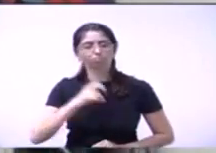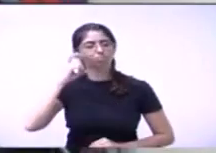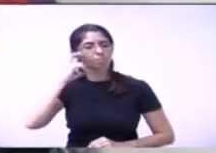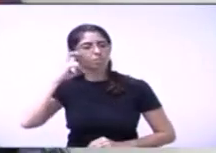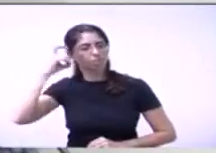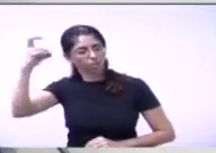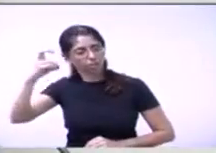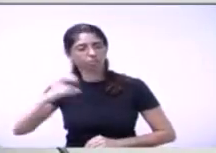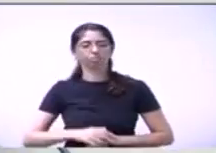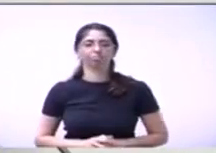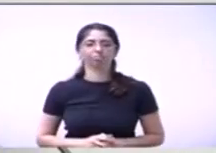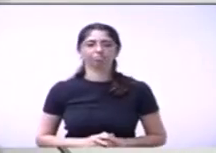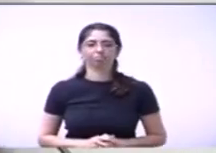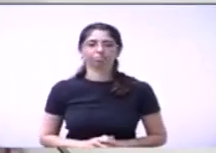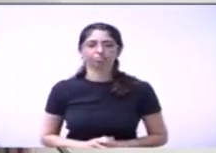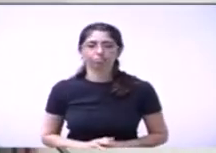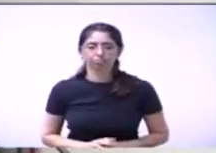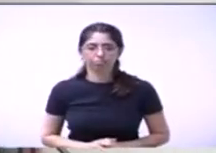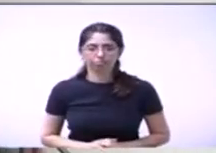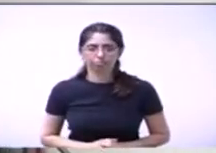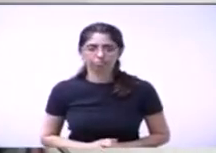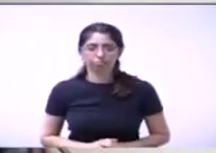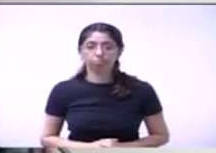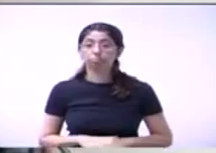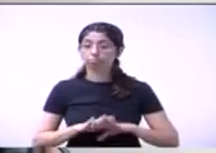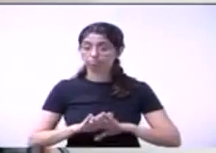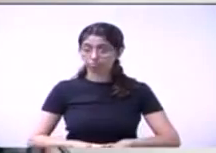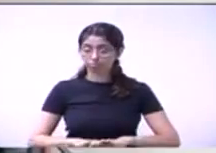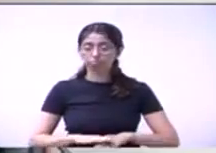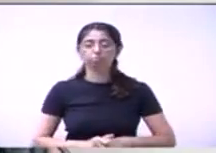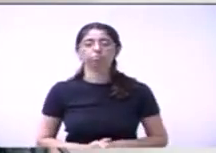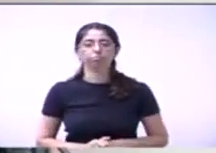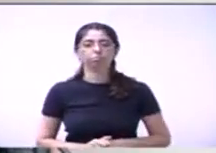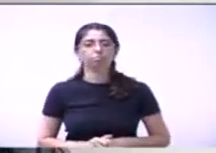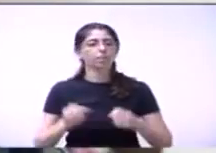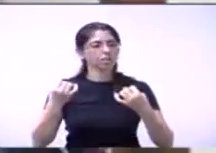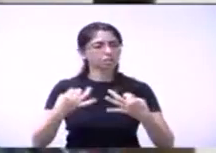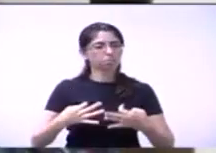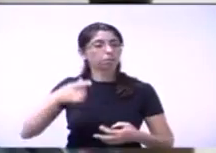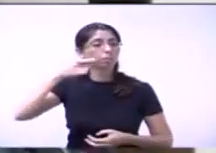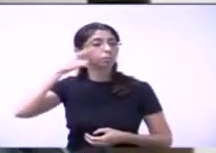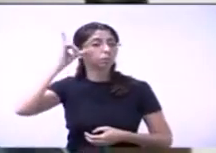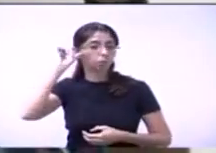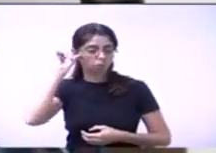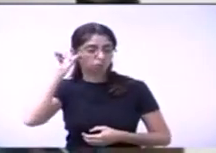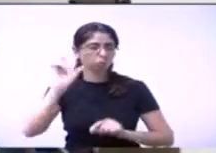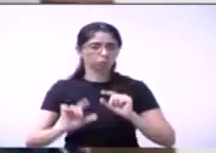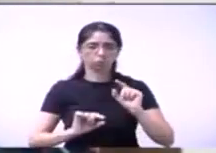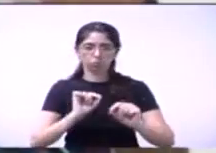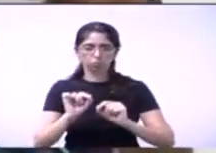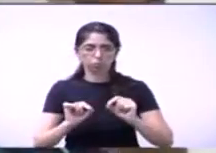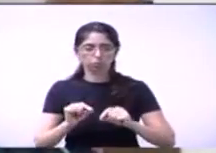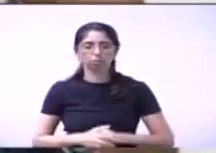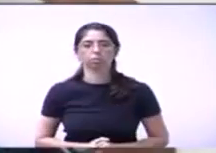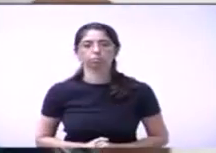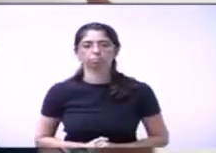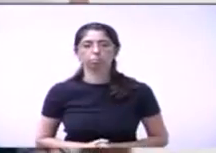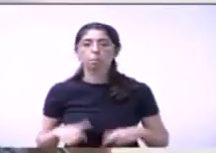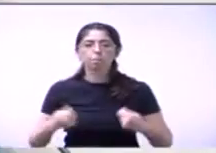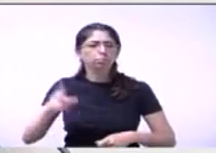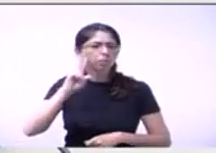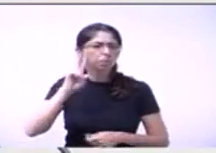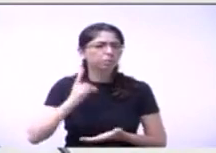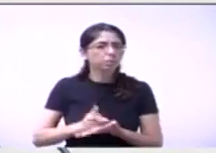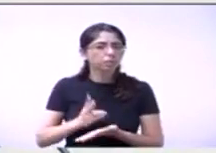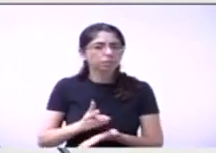Dando continuação também, no dia de ontem, não podemos esquecer que comemoramos o